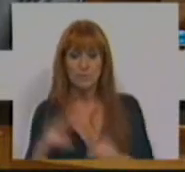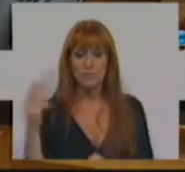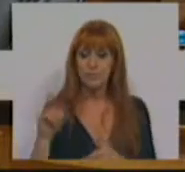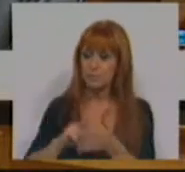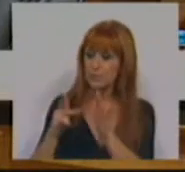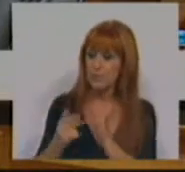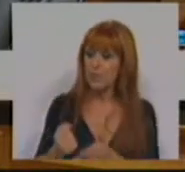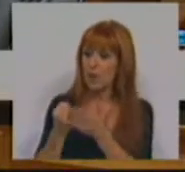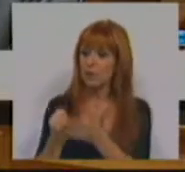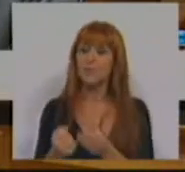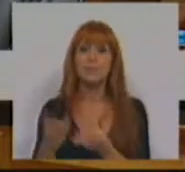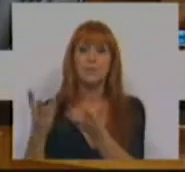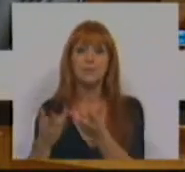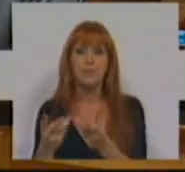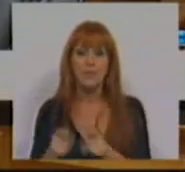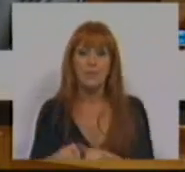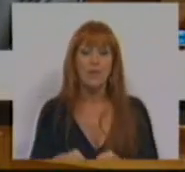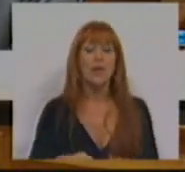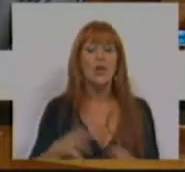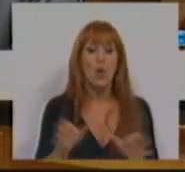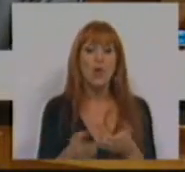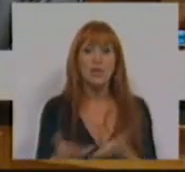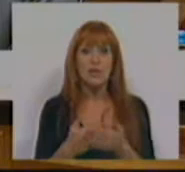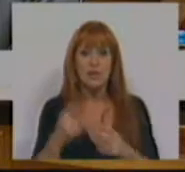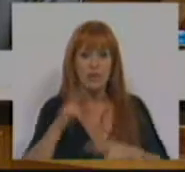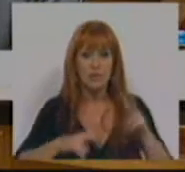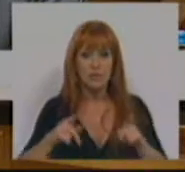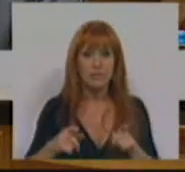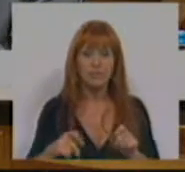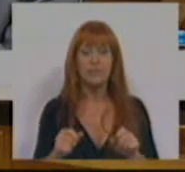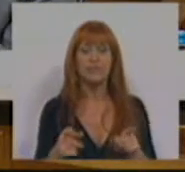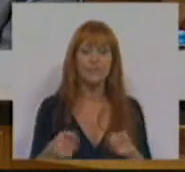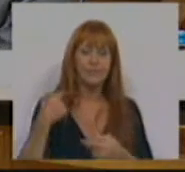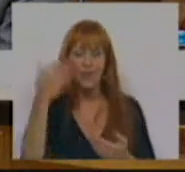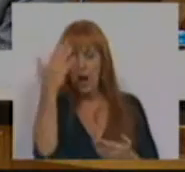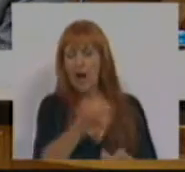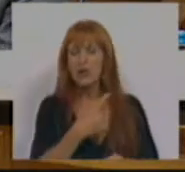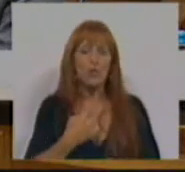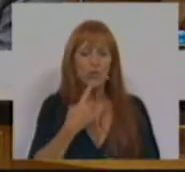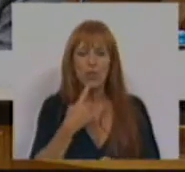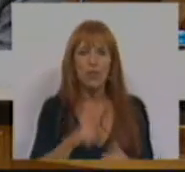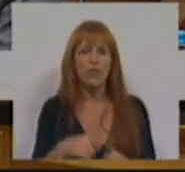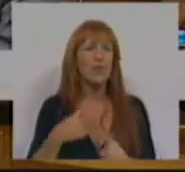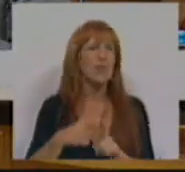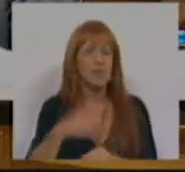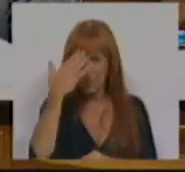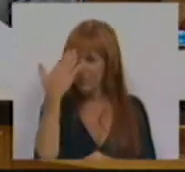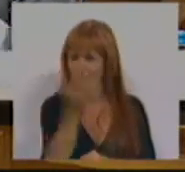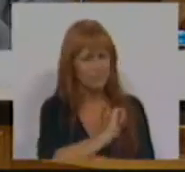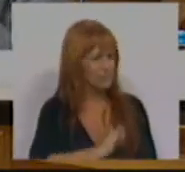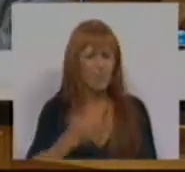Unidade Técnica de Apoio Orçamental, Conselho de Finanças Públicas e Conselho Económico e Social consideram excessivamente otimistas as